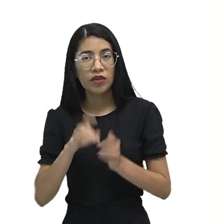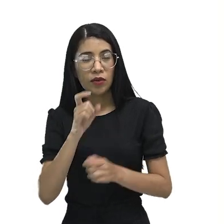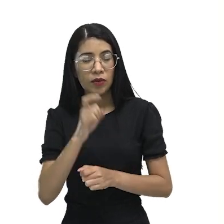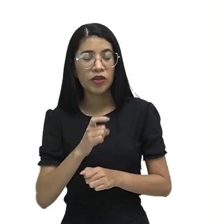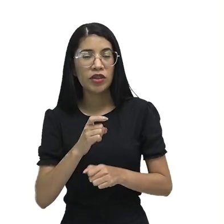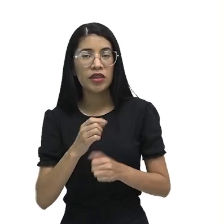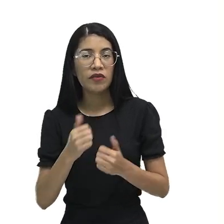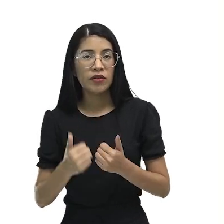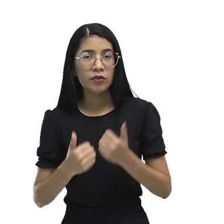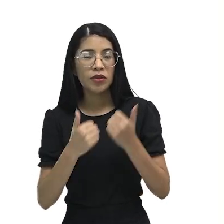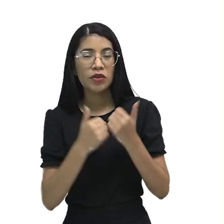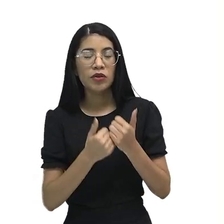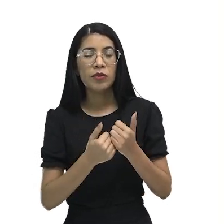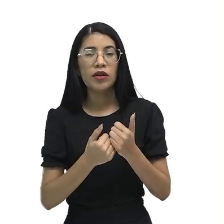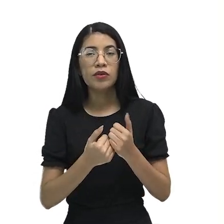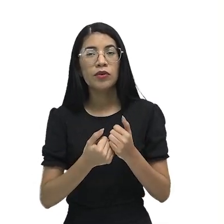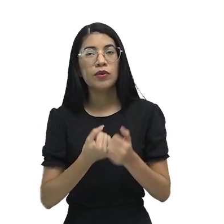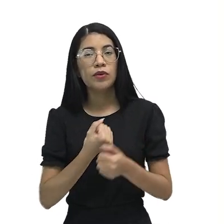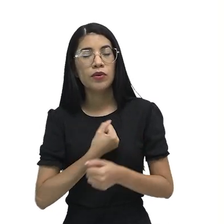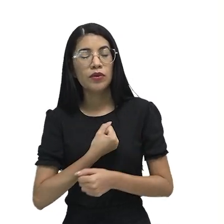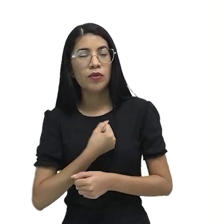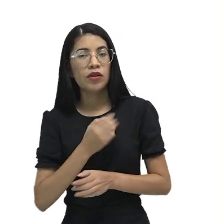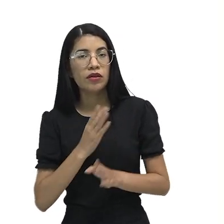colocar o tempo que nós encontramos aqui.